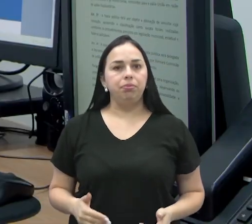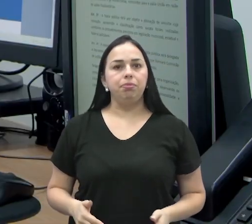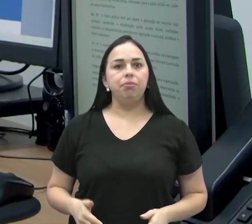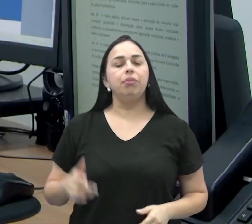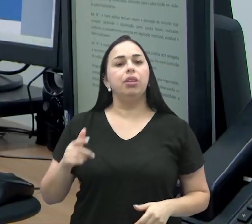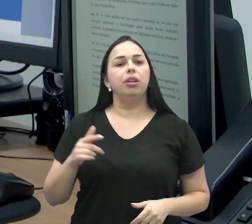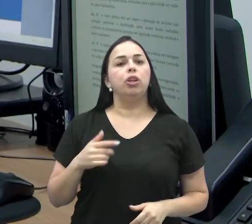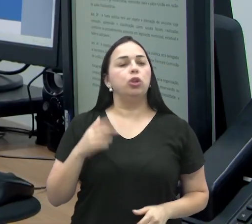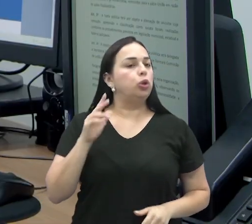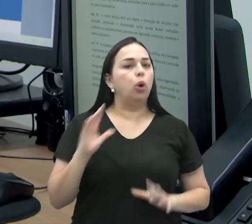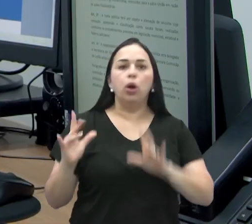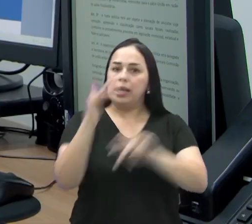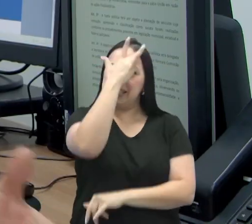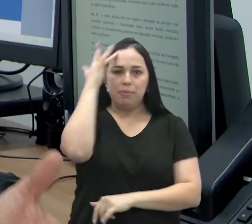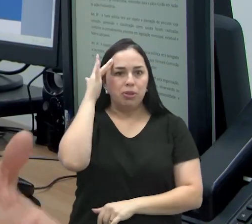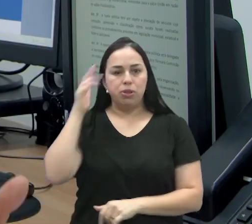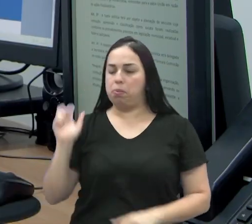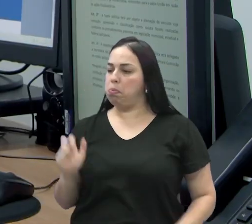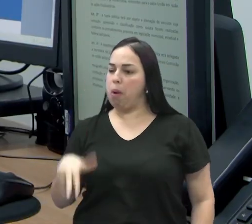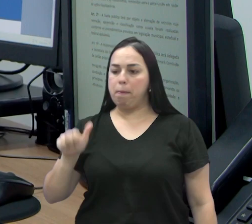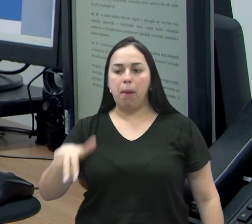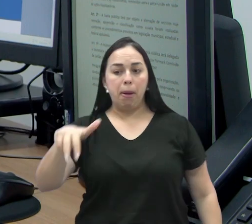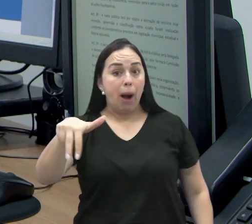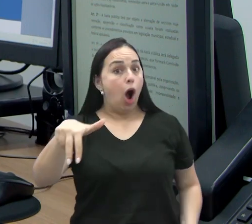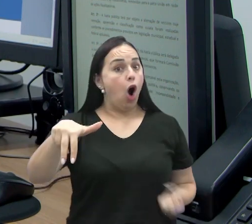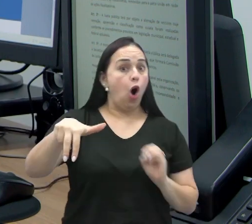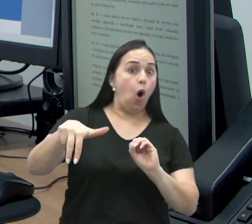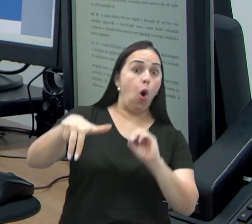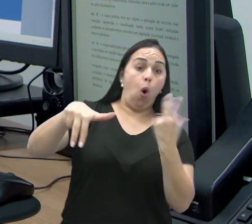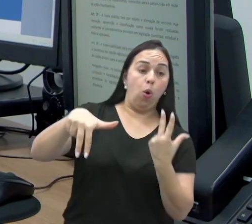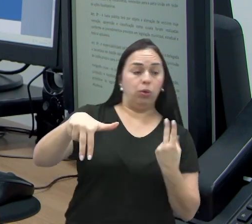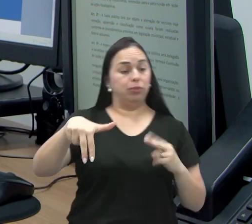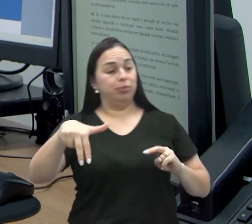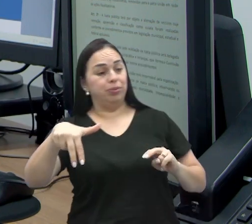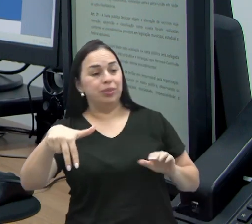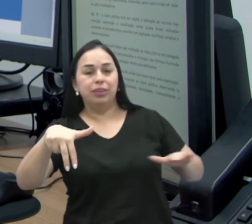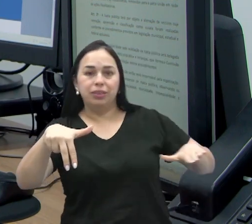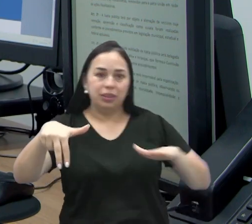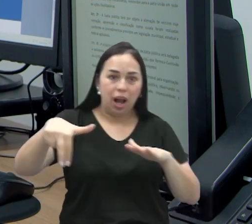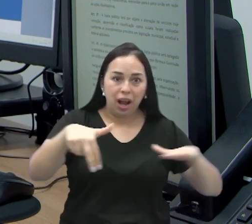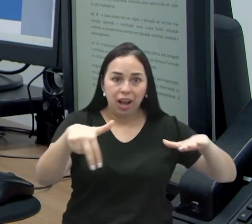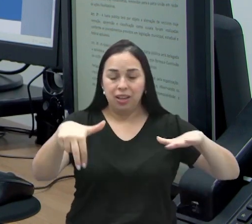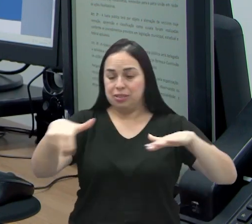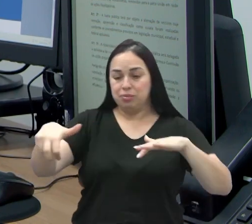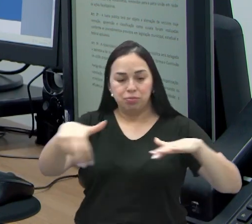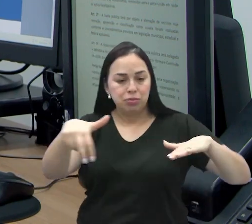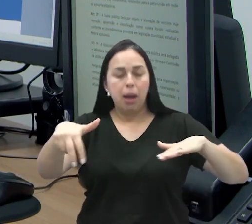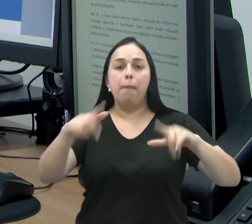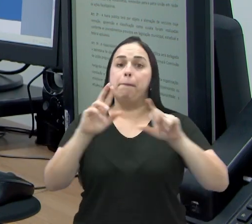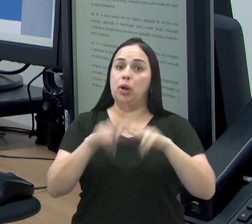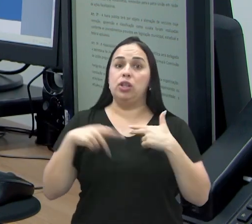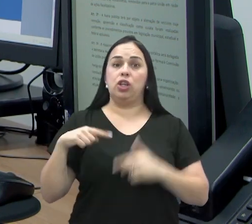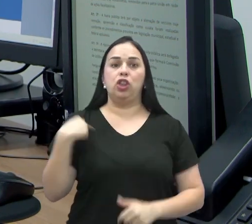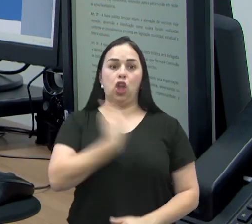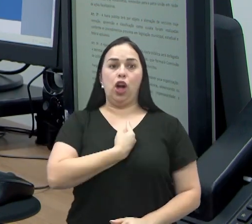mexe durante o dia de alguma forma, ou tem alguém que se mexe para chegar até ela, né? Então todo mundo vai usar a rua, todo mundo vai usar a calçada, e essa é a nossa preocupação aqui dentro da